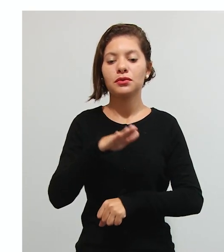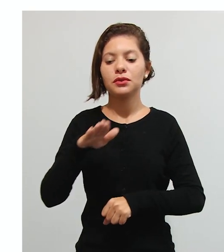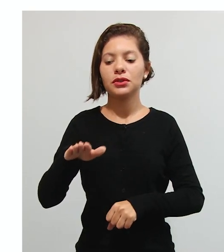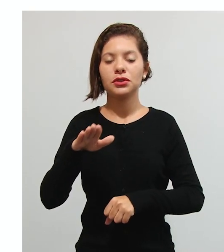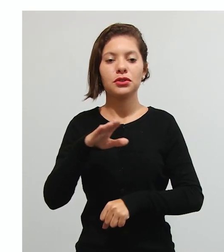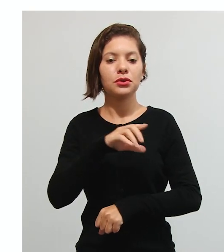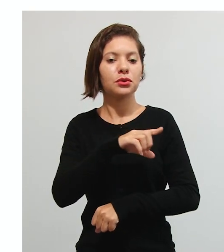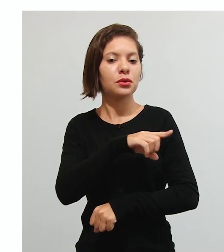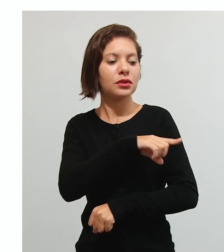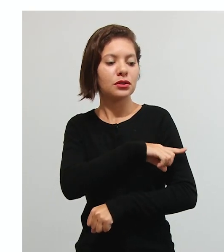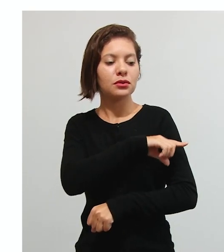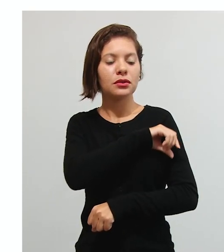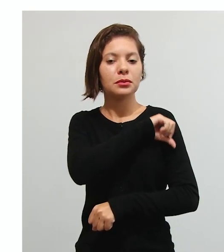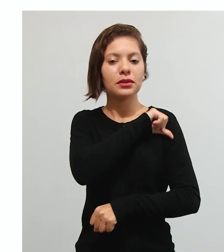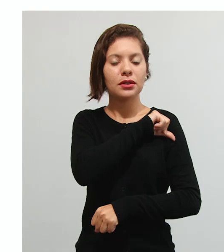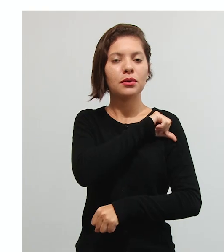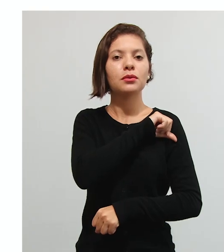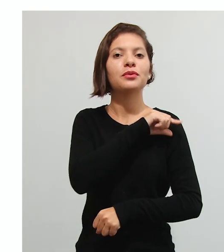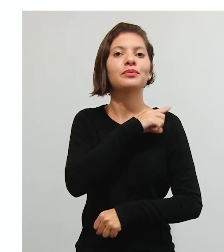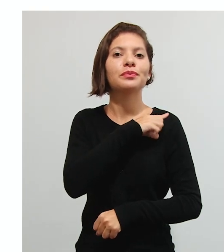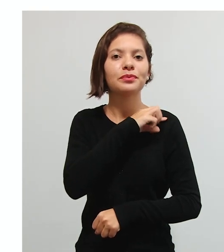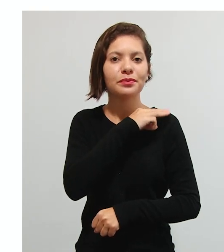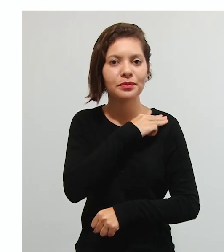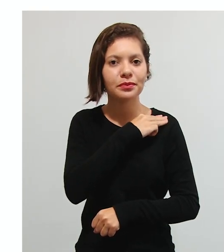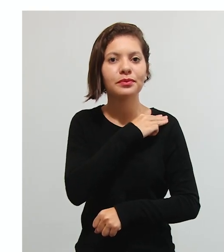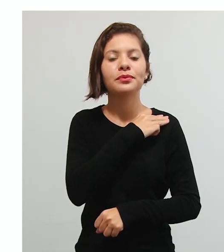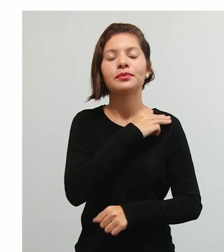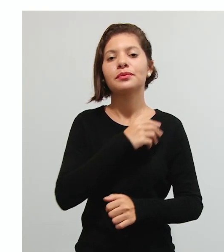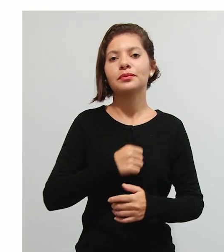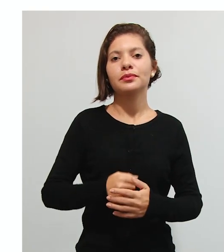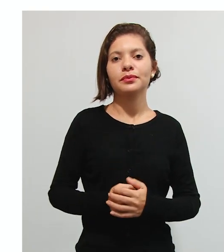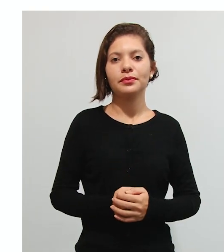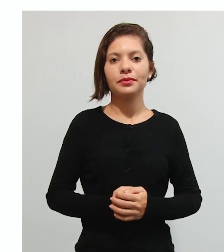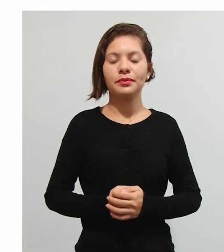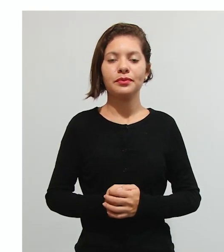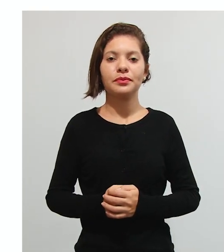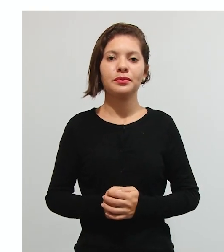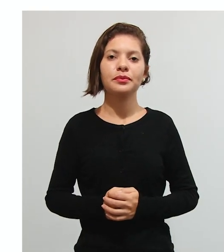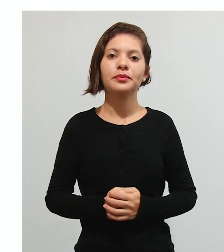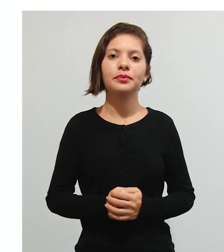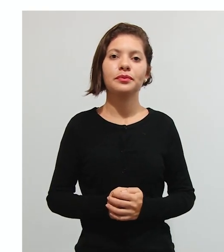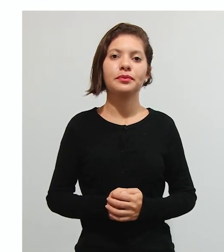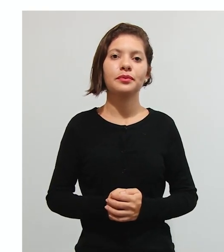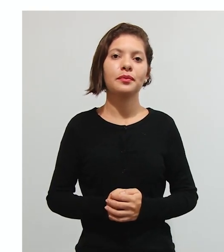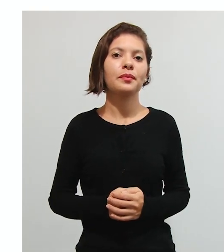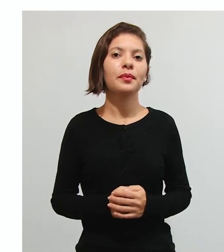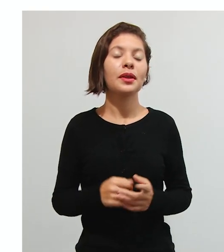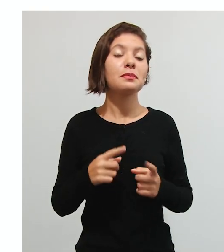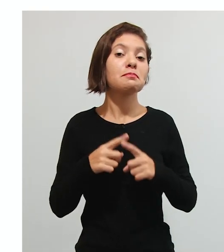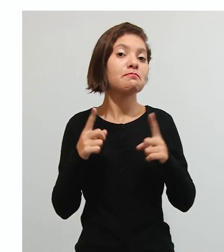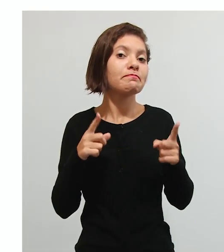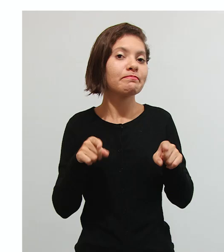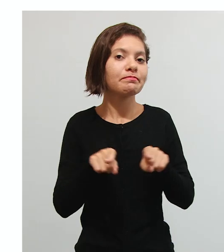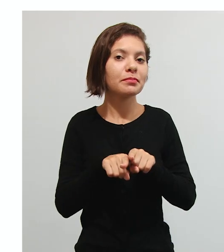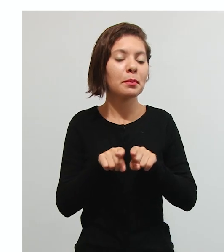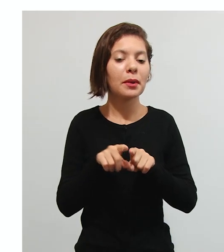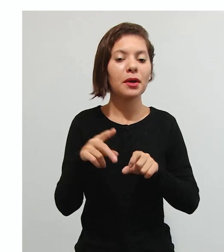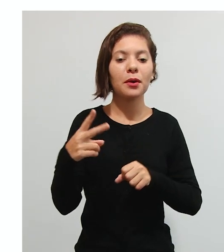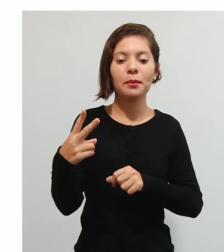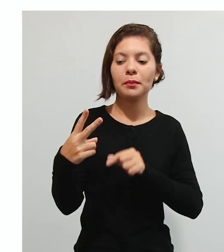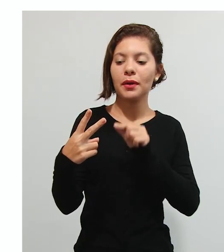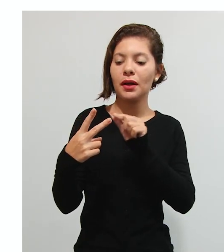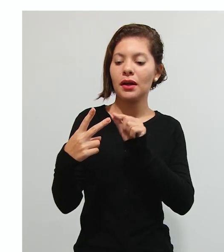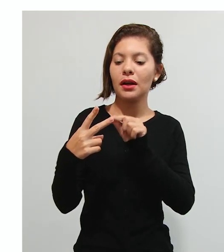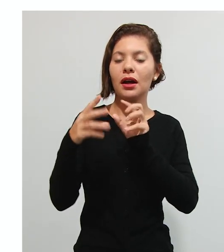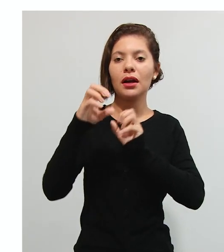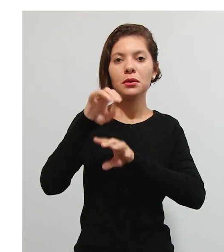fundamental e o ensino médio. Então, é aqui que a gente vai trabalhar basicamente. Mas nós também